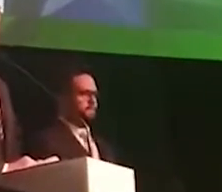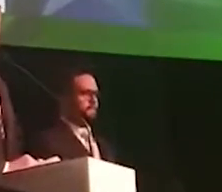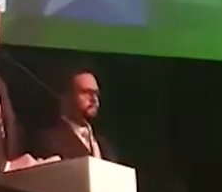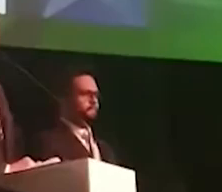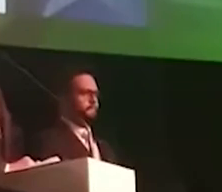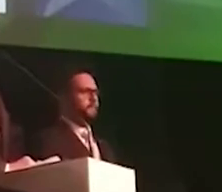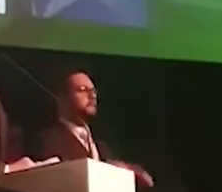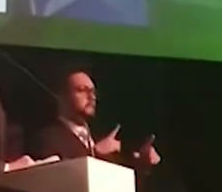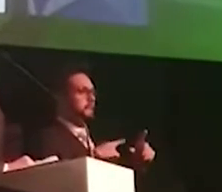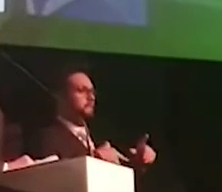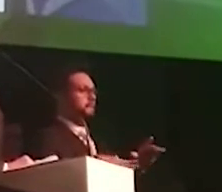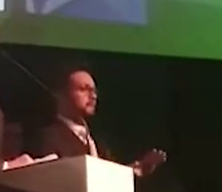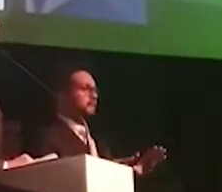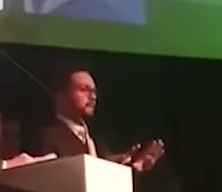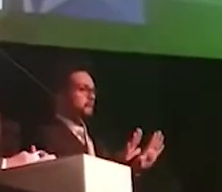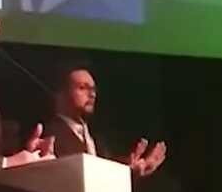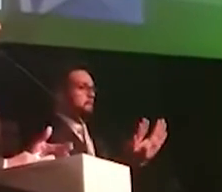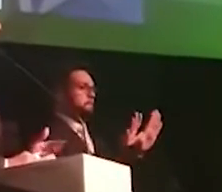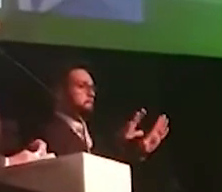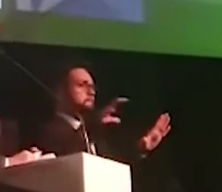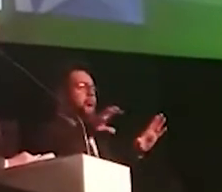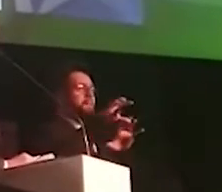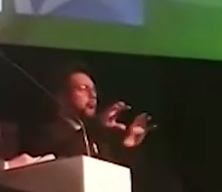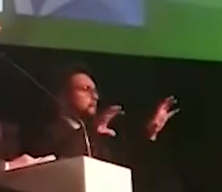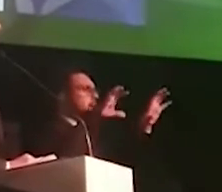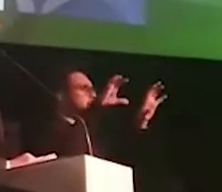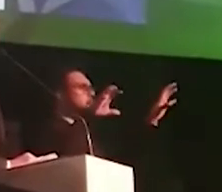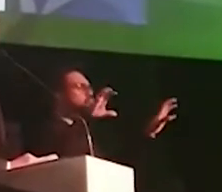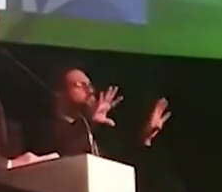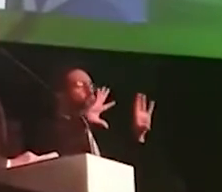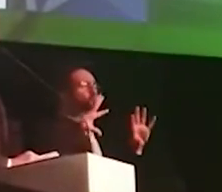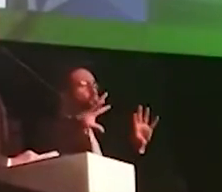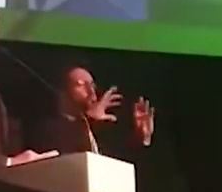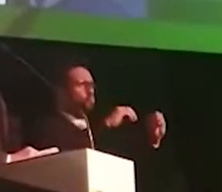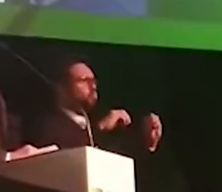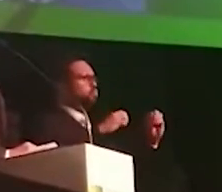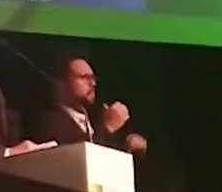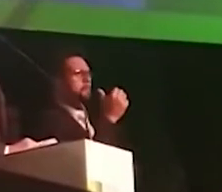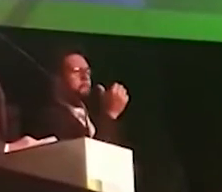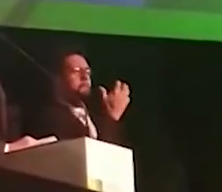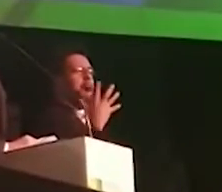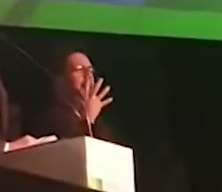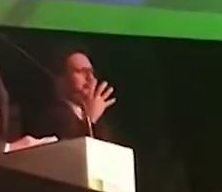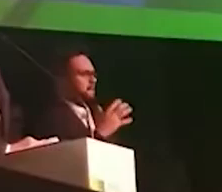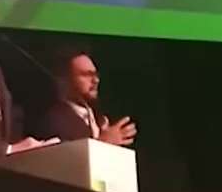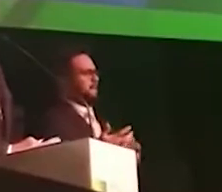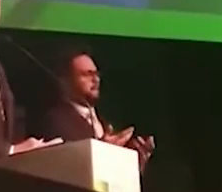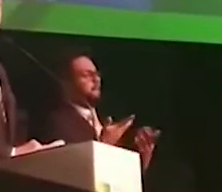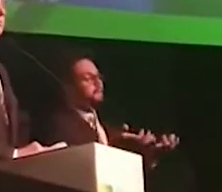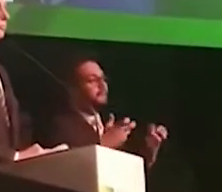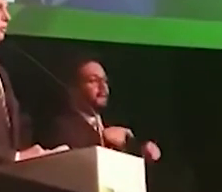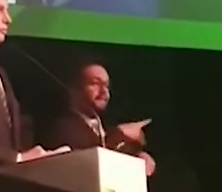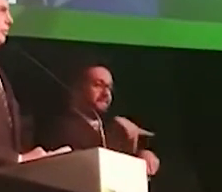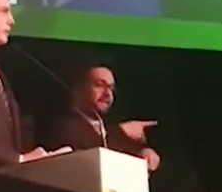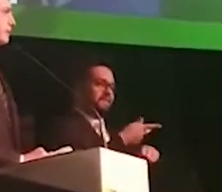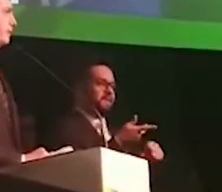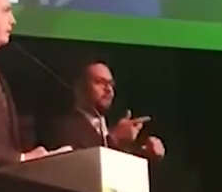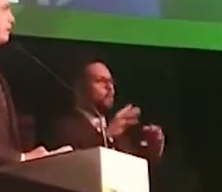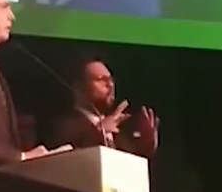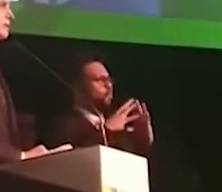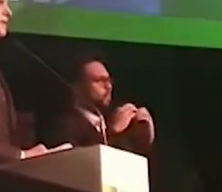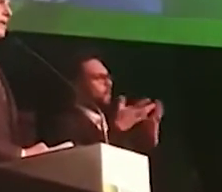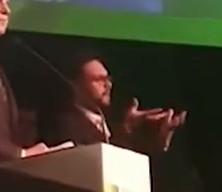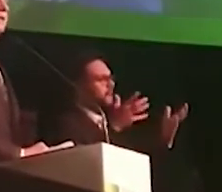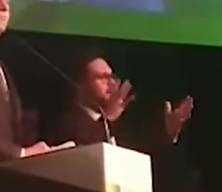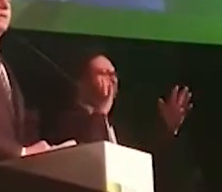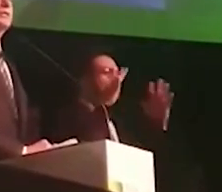parques nacionais, temos tudo para ser aquela nação do sonho de todos nós.